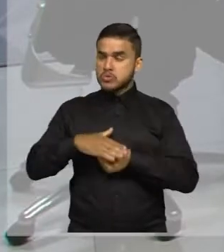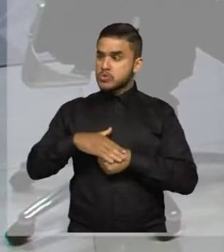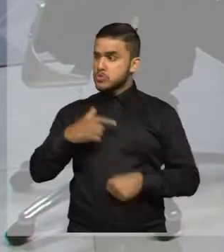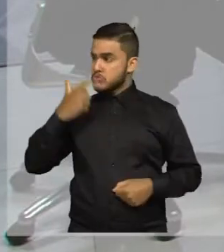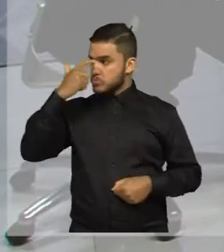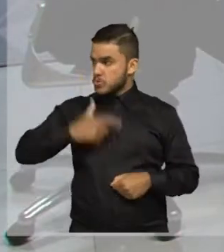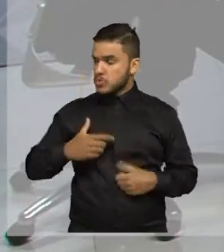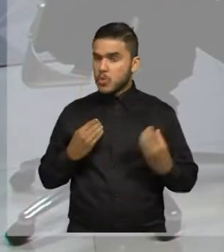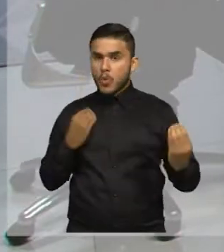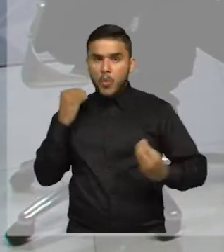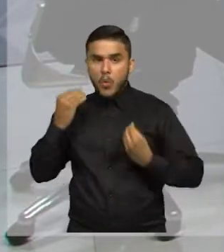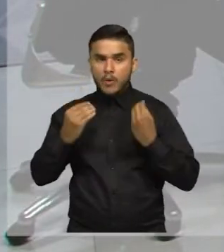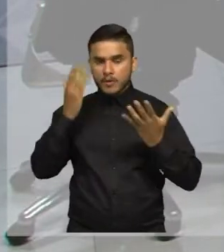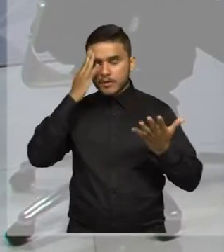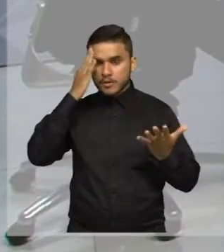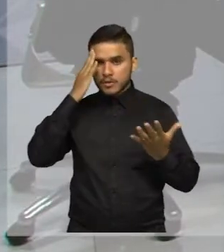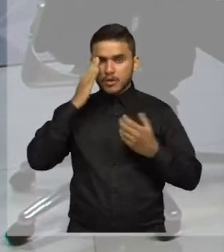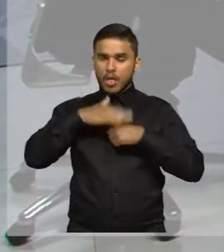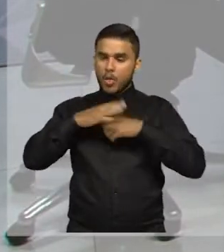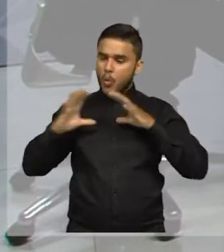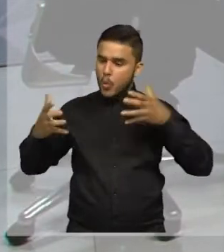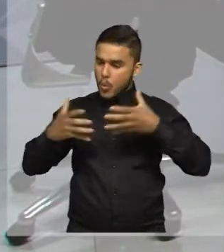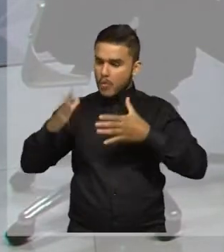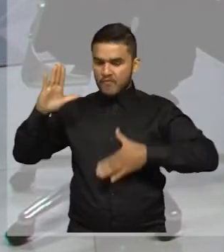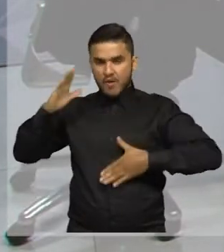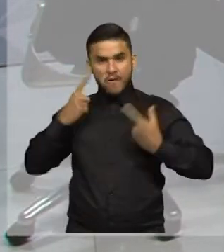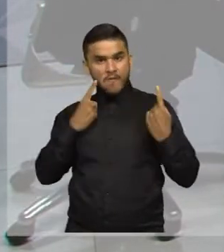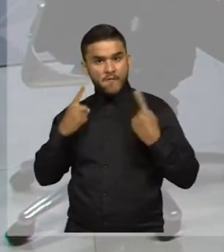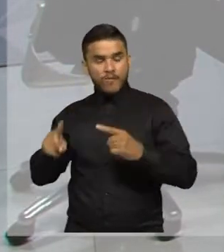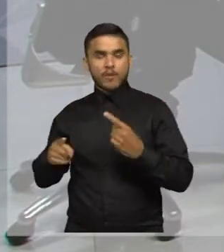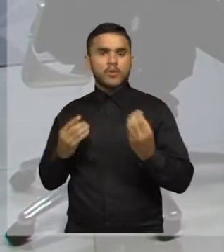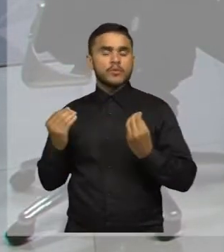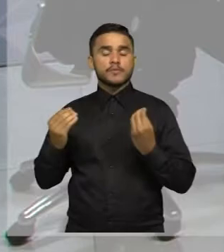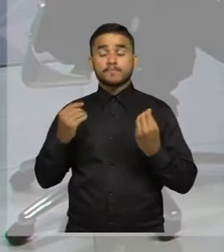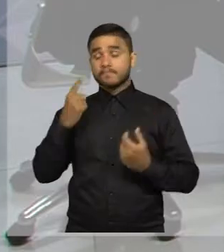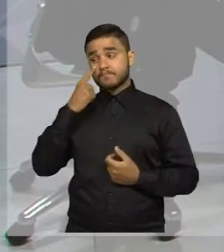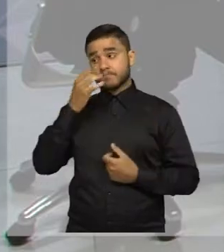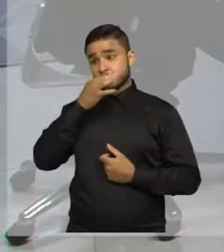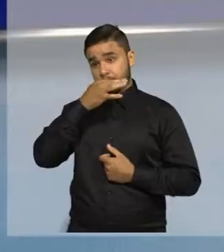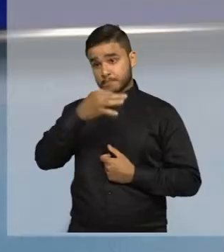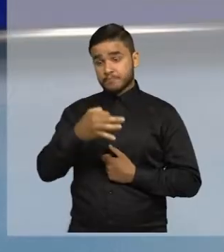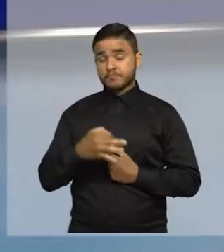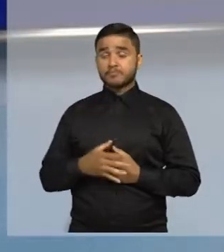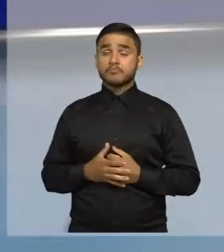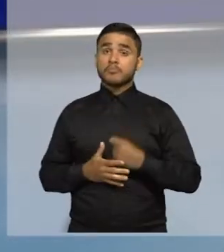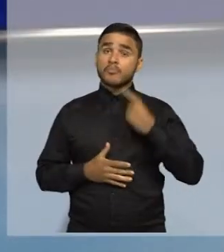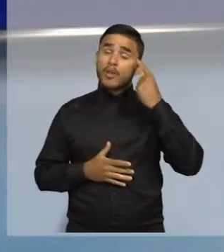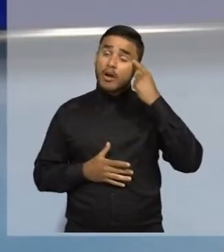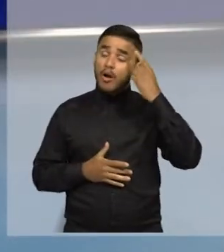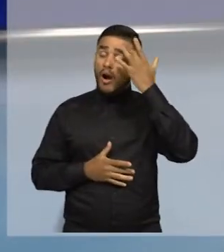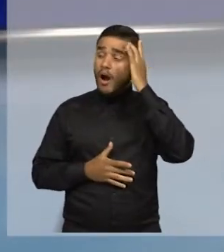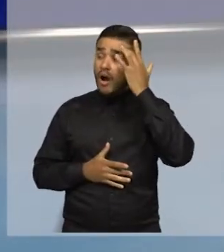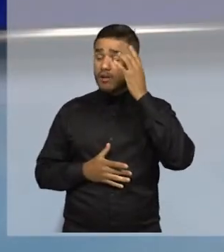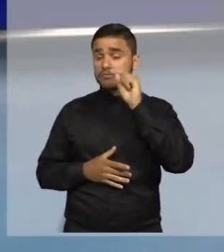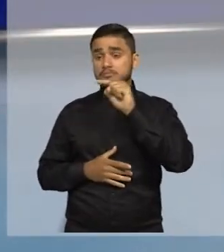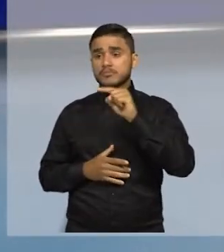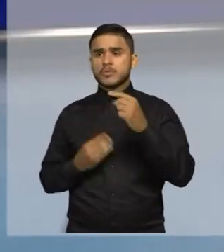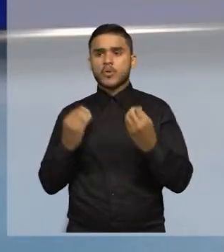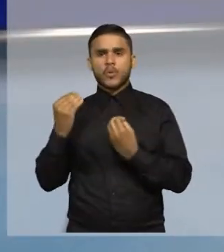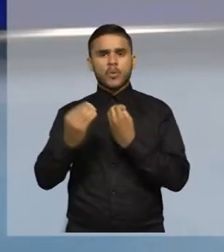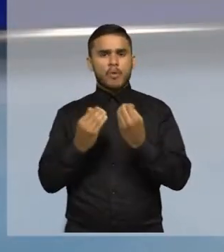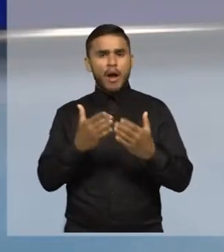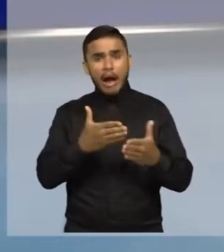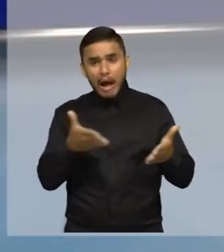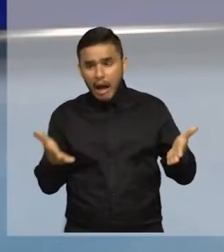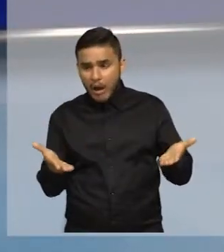que você enquanto organização criminosa, não me parece ser essa uma percepção que se coadune na